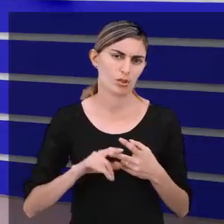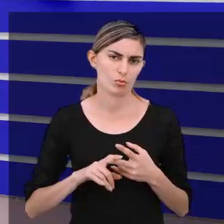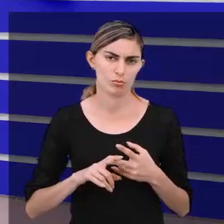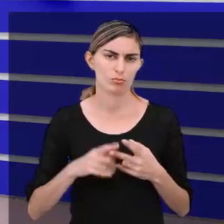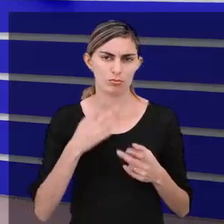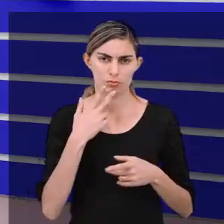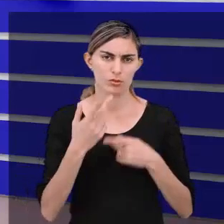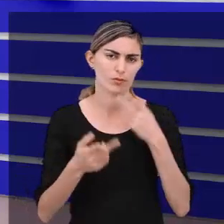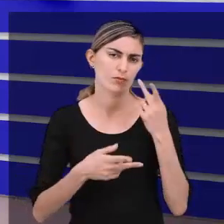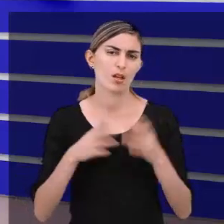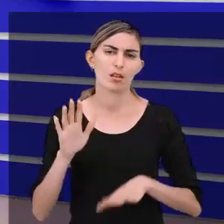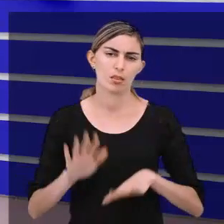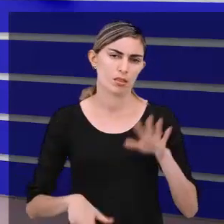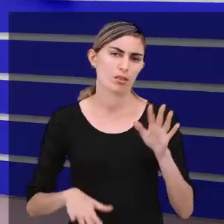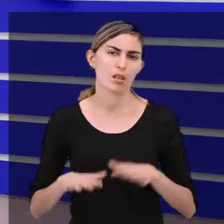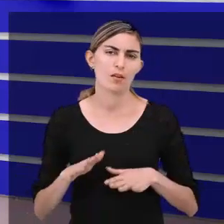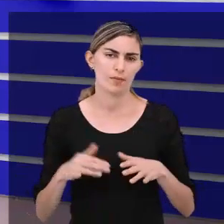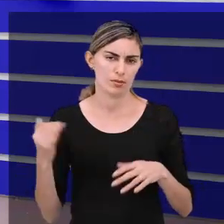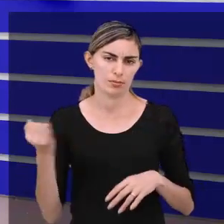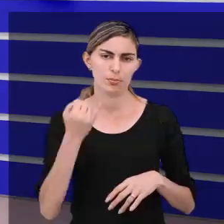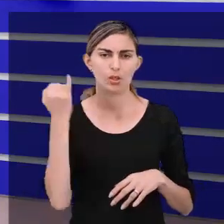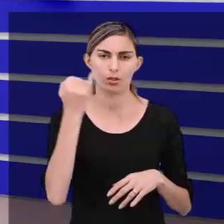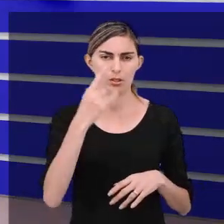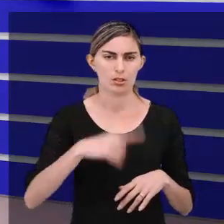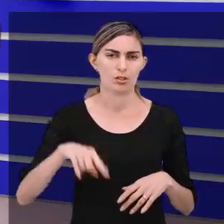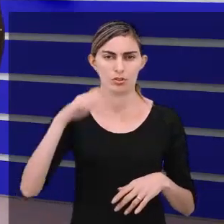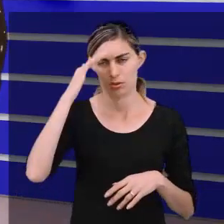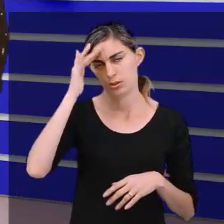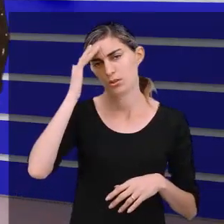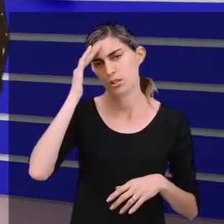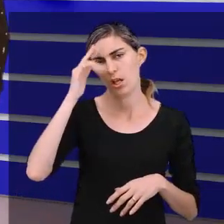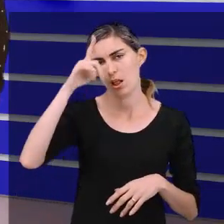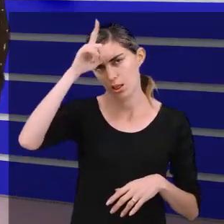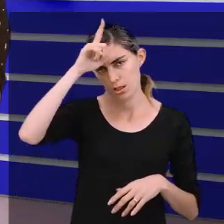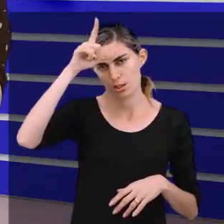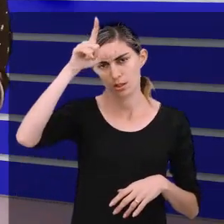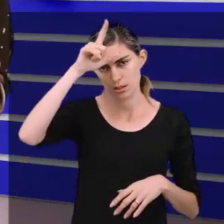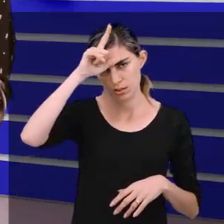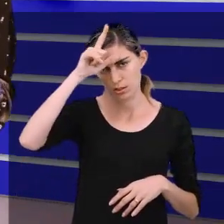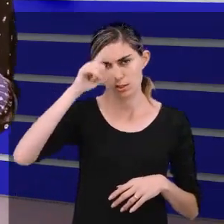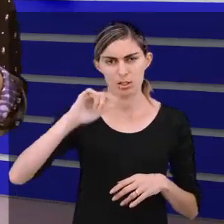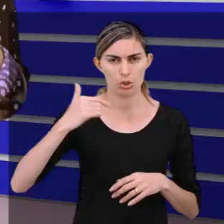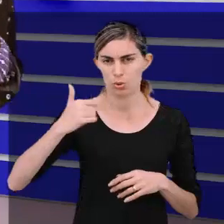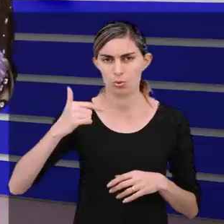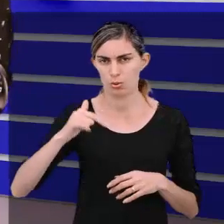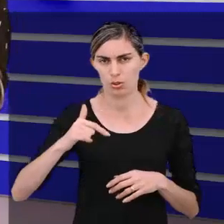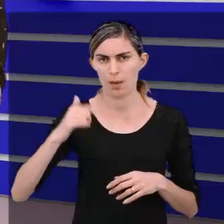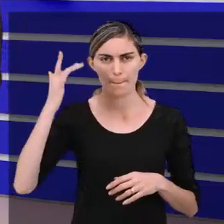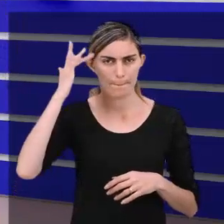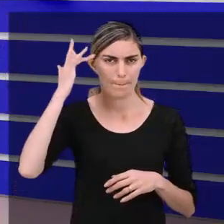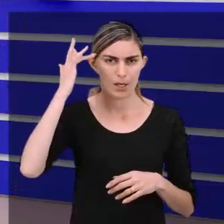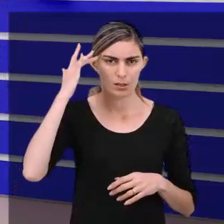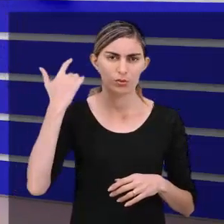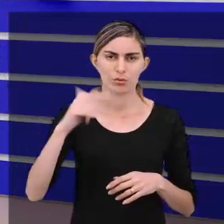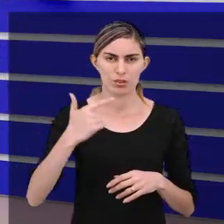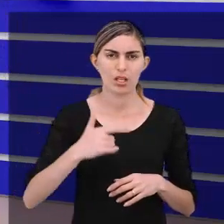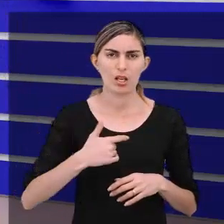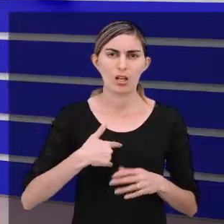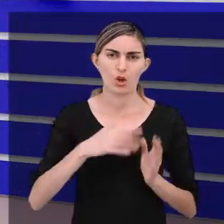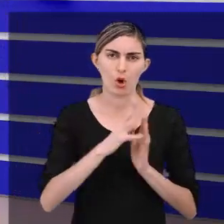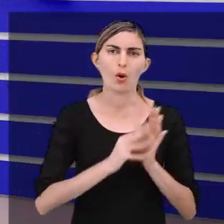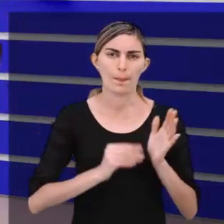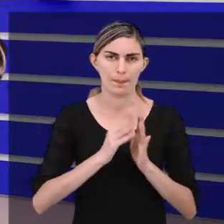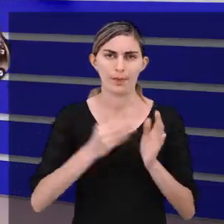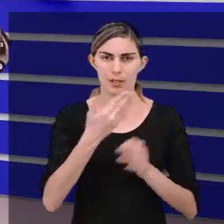o que eu vou dizer talvez seja importante para a gente entender. Em geral, os líderes que não são tão maduros, eles adotam esse